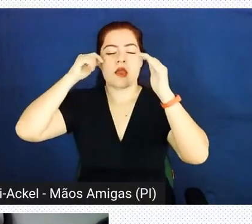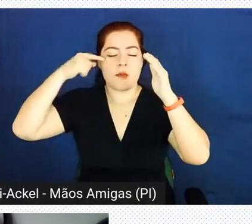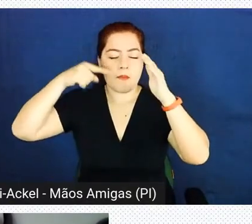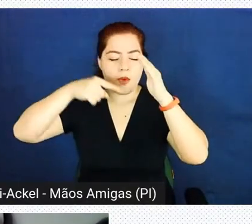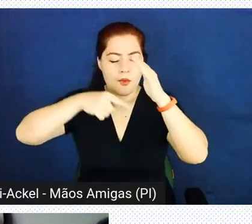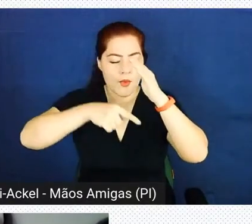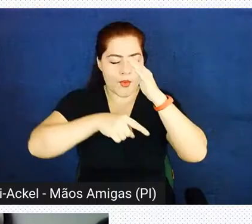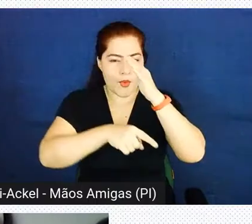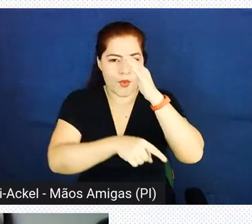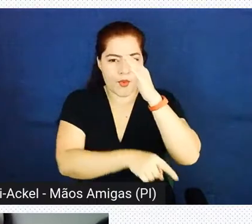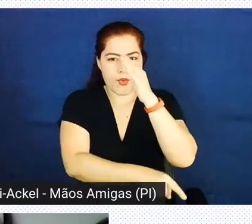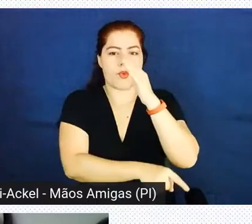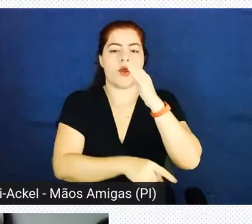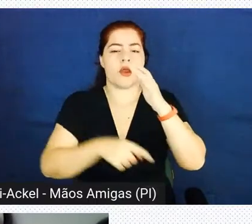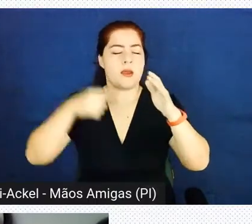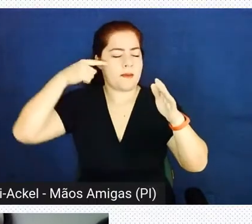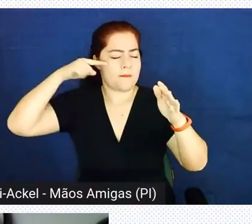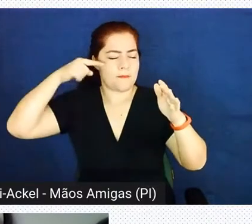eram